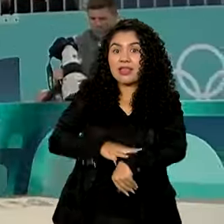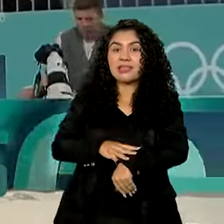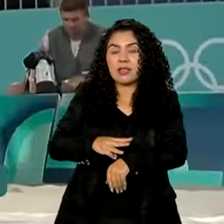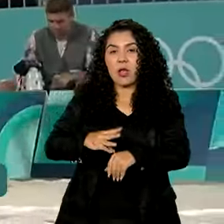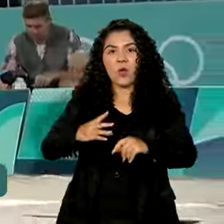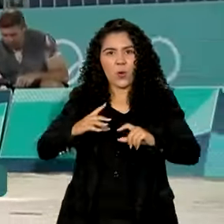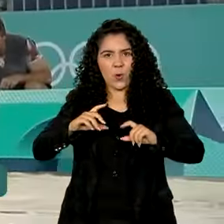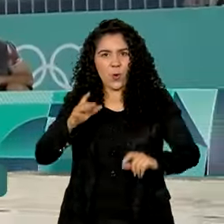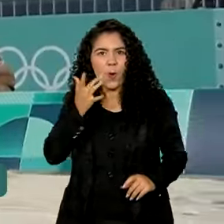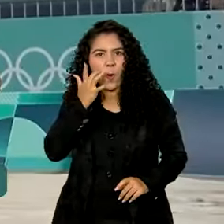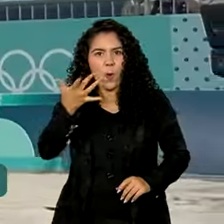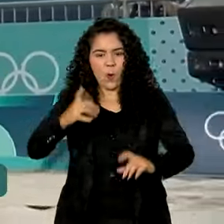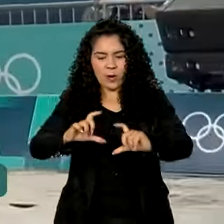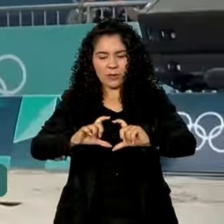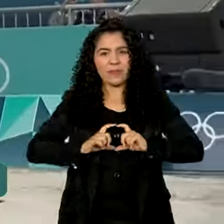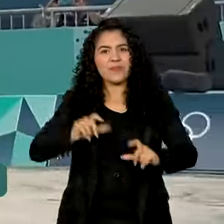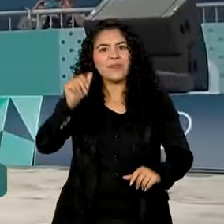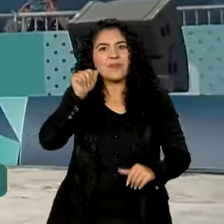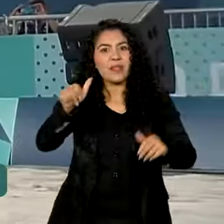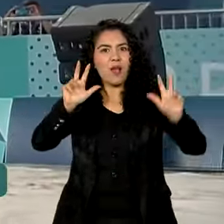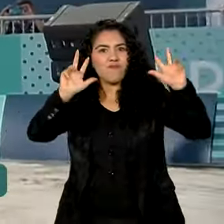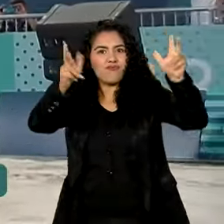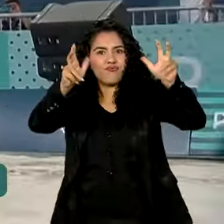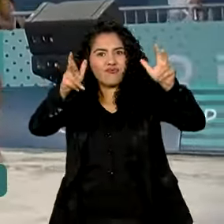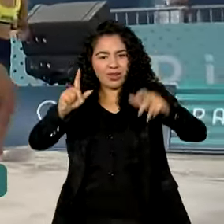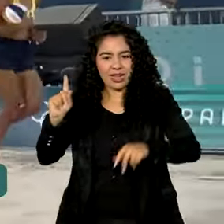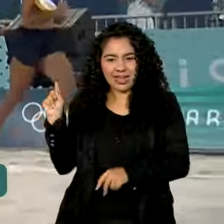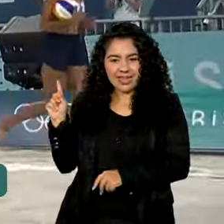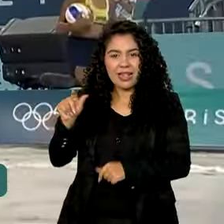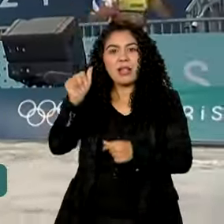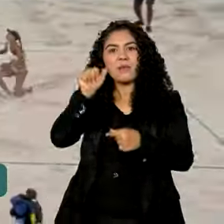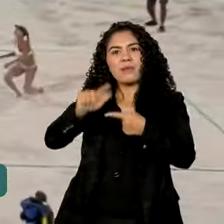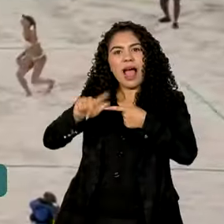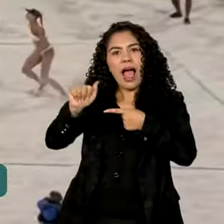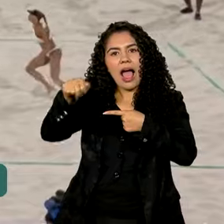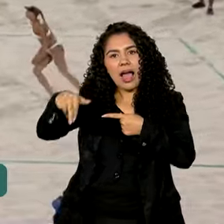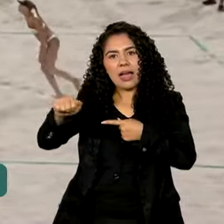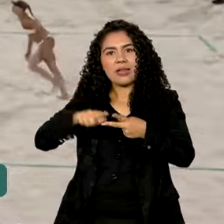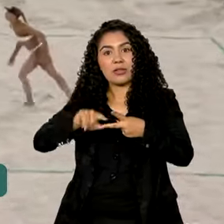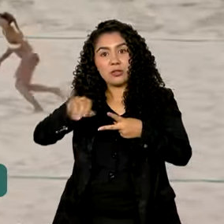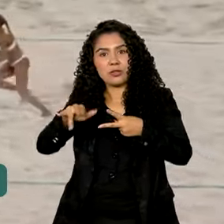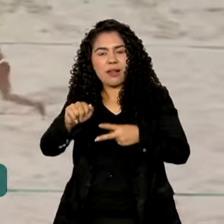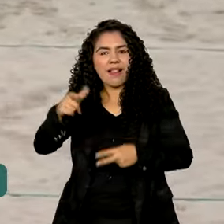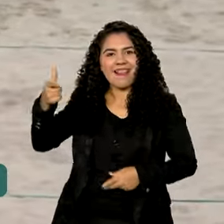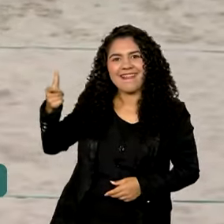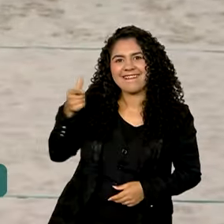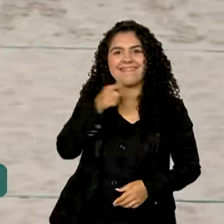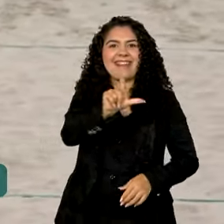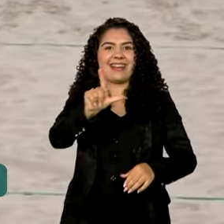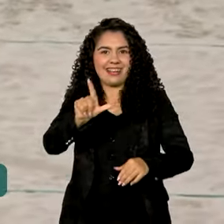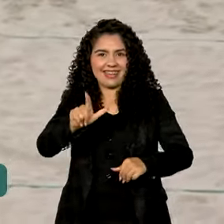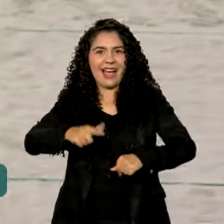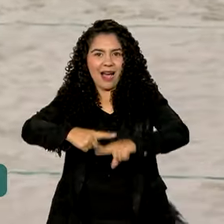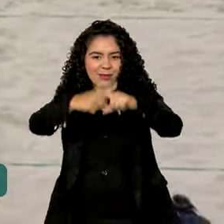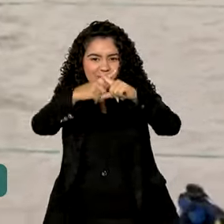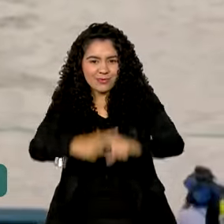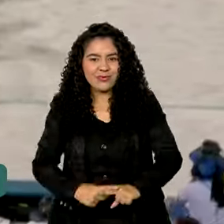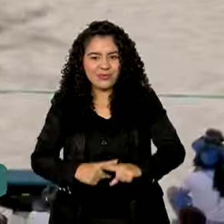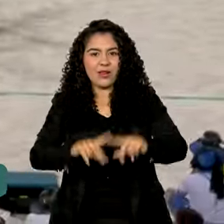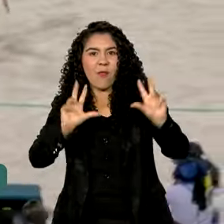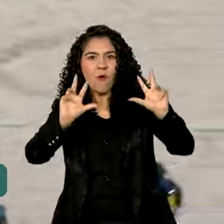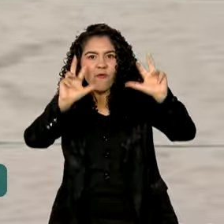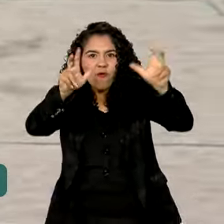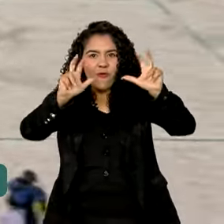vôlei de praia. Ana Patrícia e Duda venceram as canadenses na arena da Torre Eiffel e fecharam o ciclo supremo